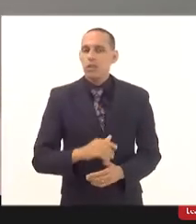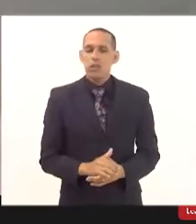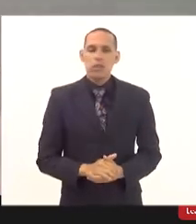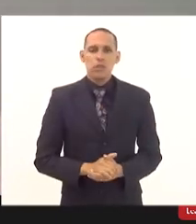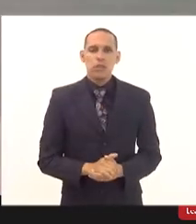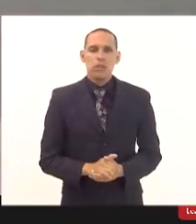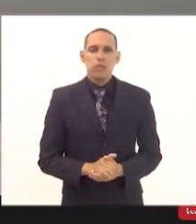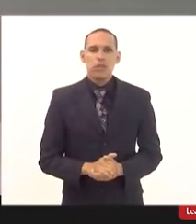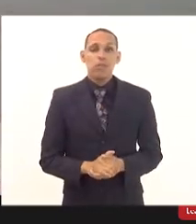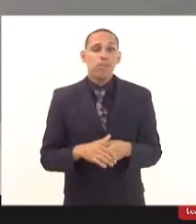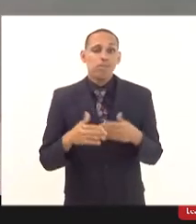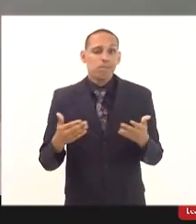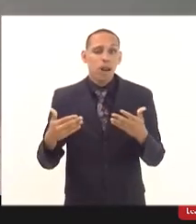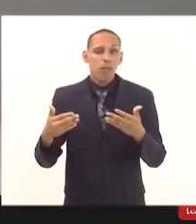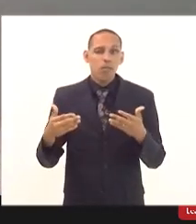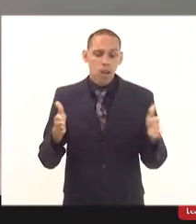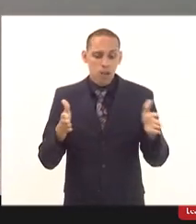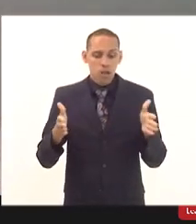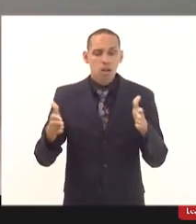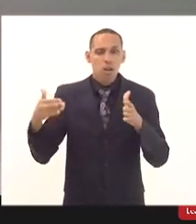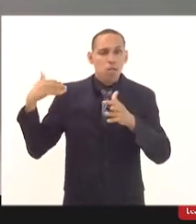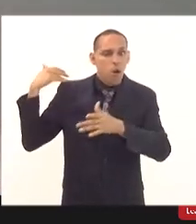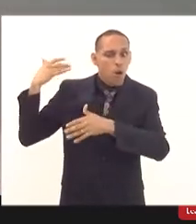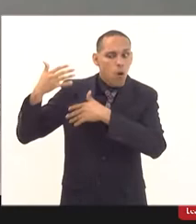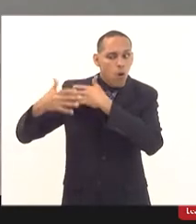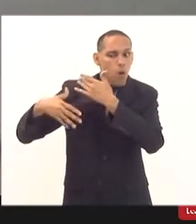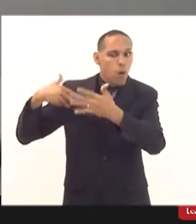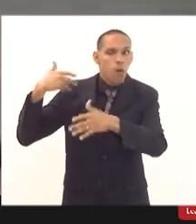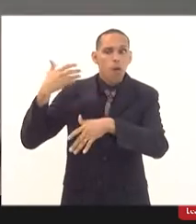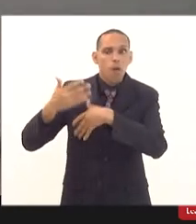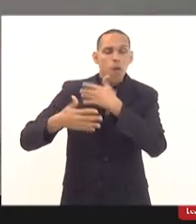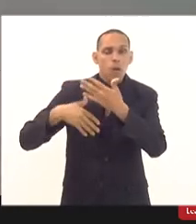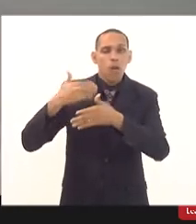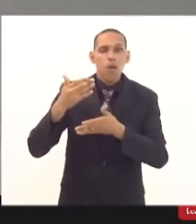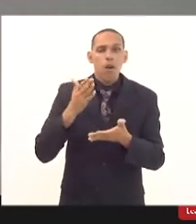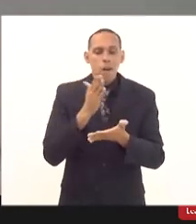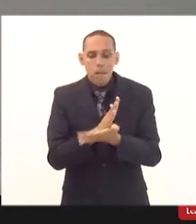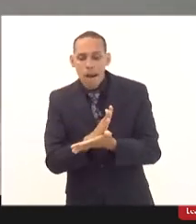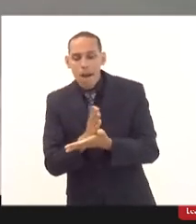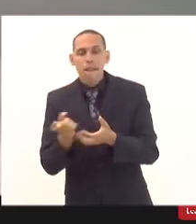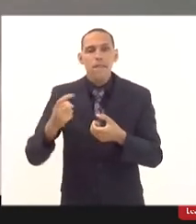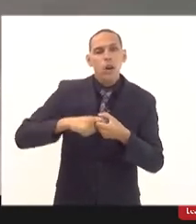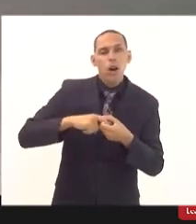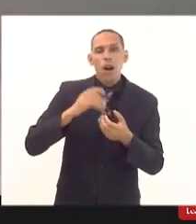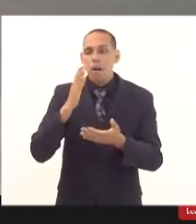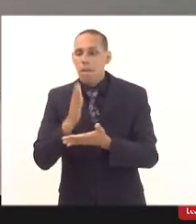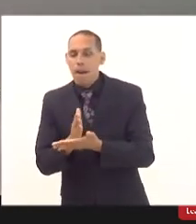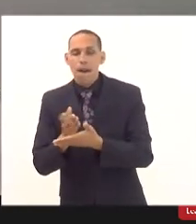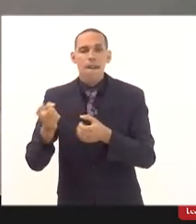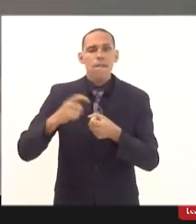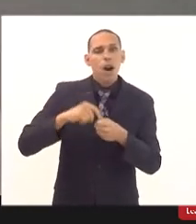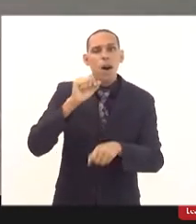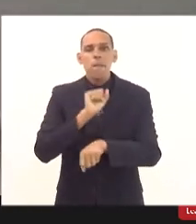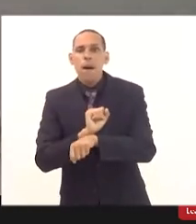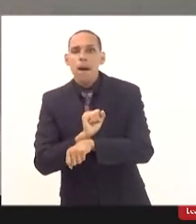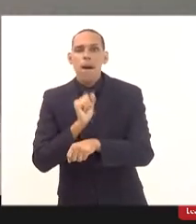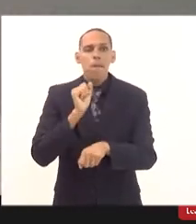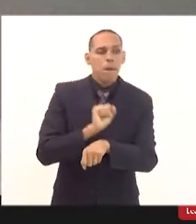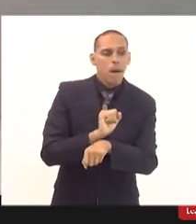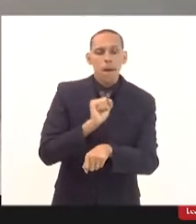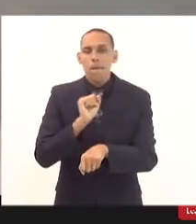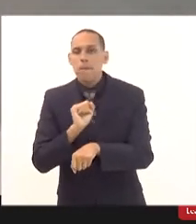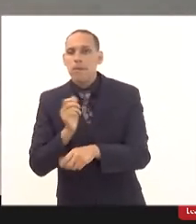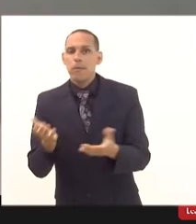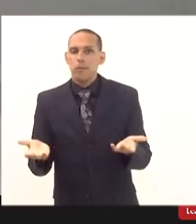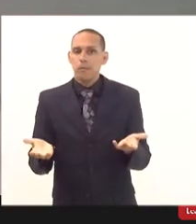ao longo da história as descontinuidades foram eu entrava ontem dia toda uma boa intenção como teve longo nesse período com